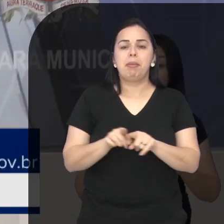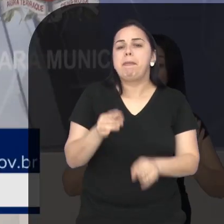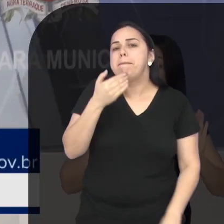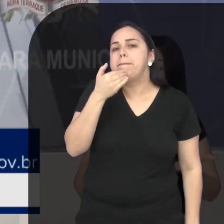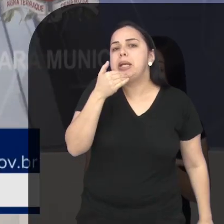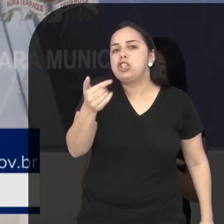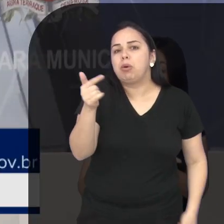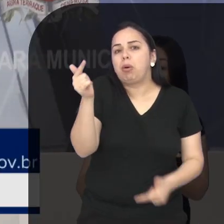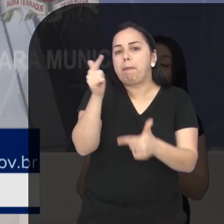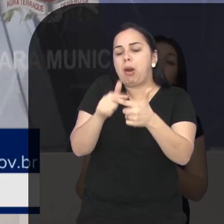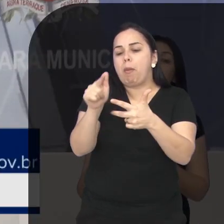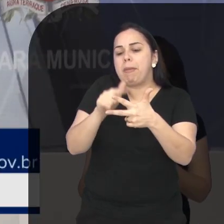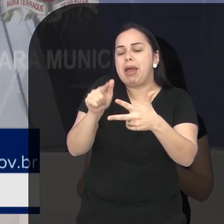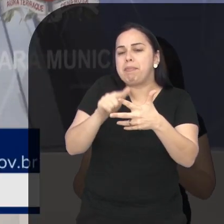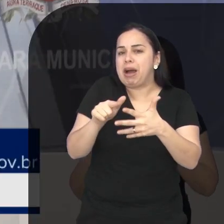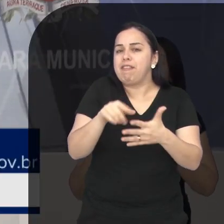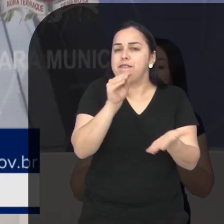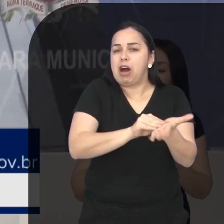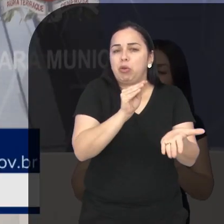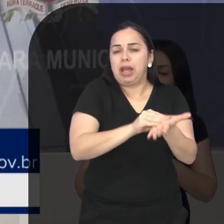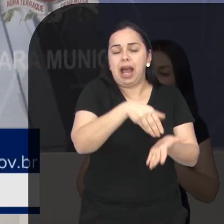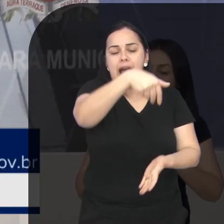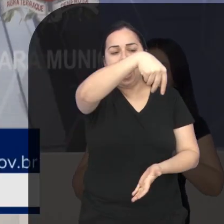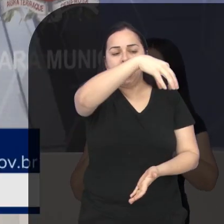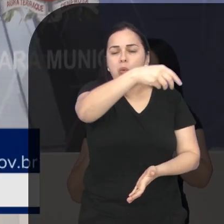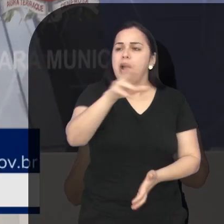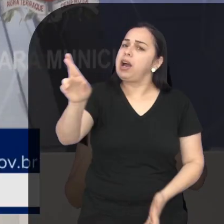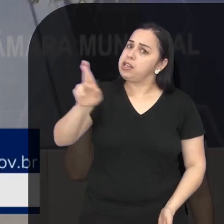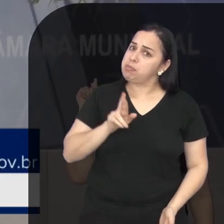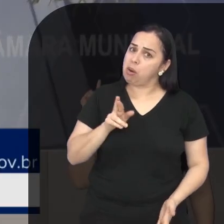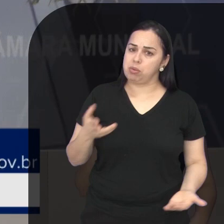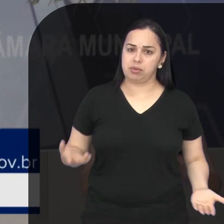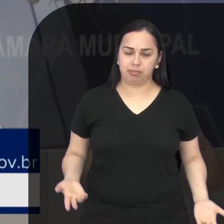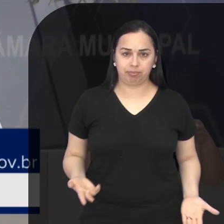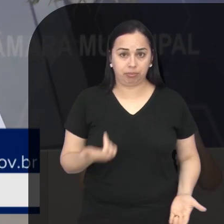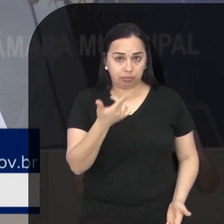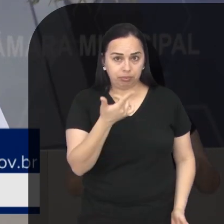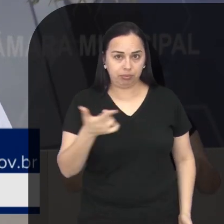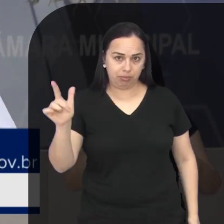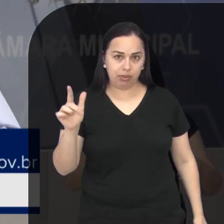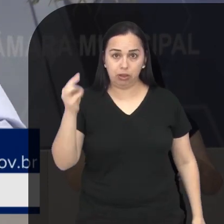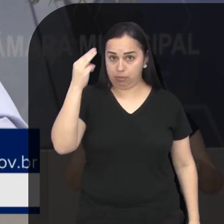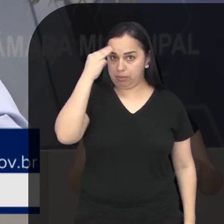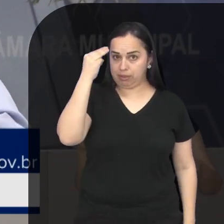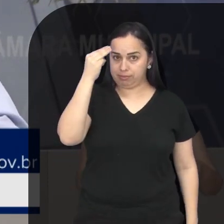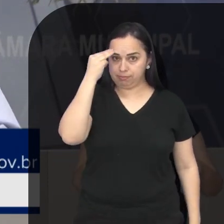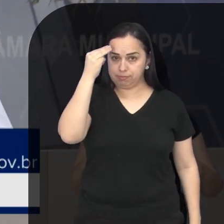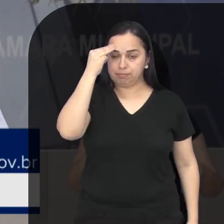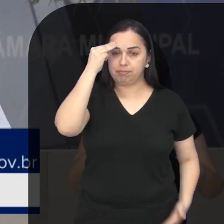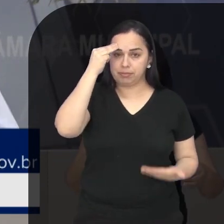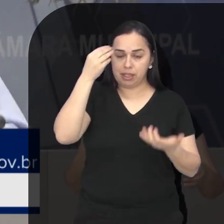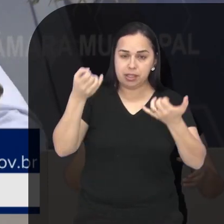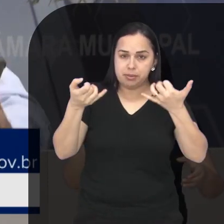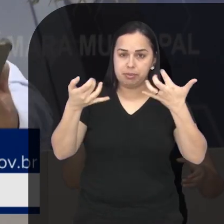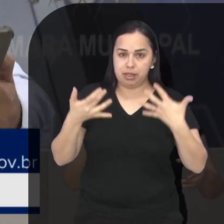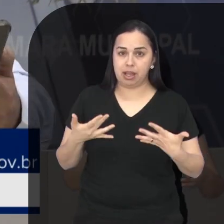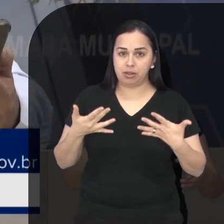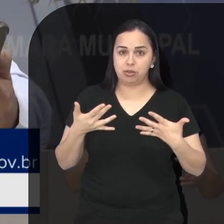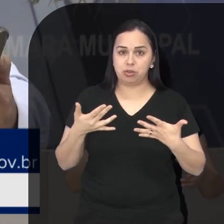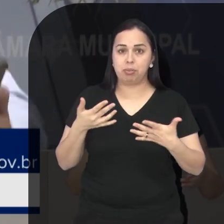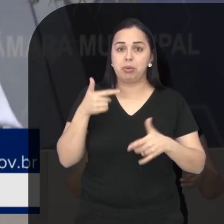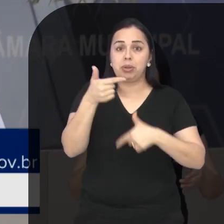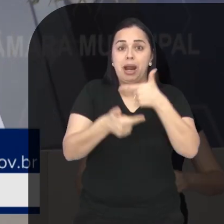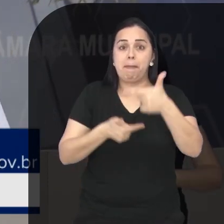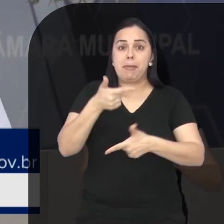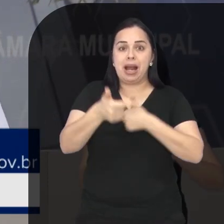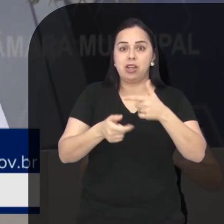também cobrou explicações para problemas de falta de água na cidade. Outro orador, o vereador Marcelo Garcia, comentou sobre